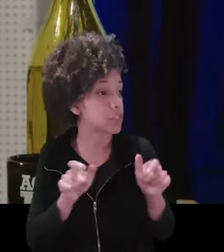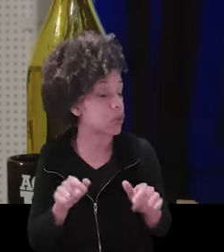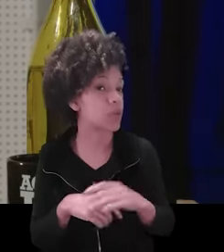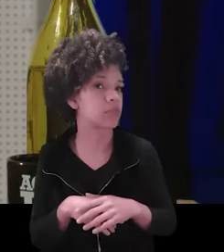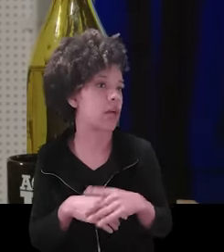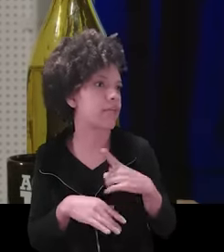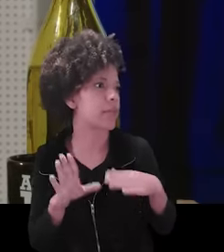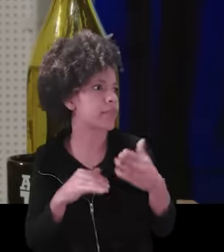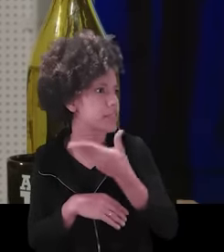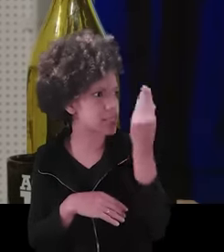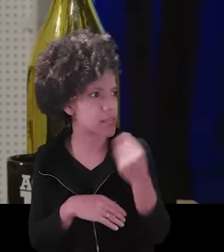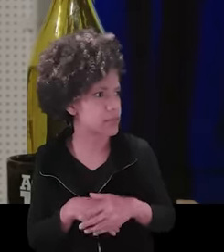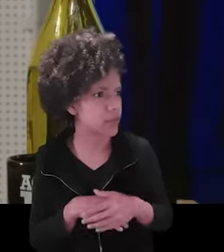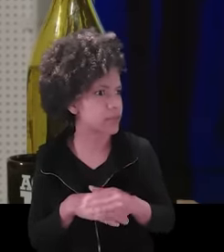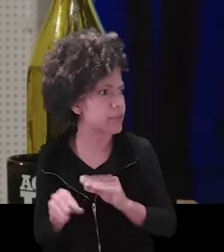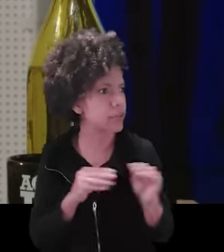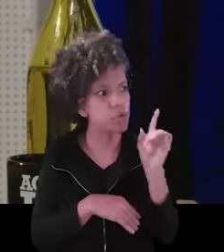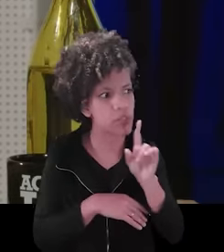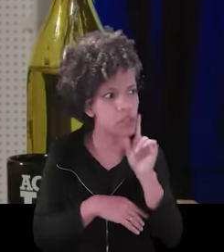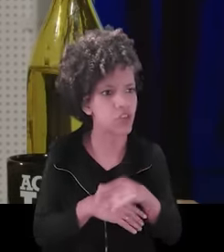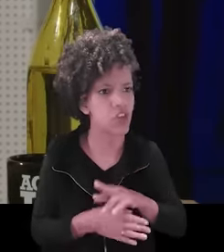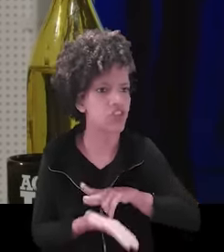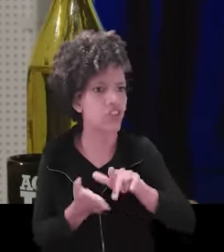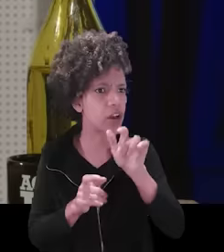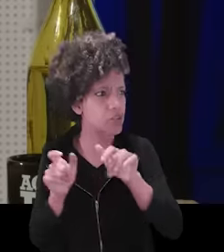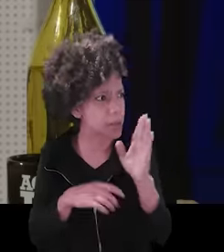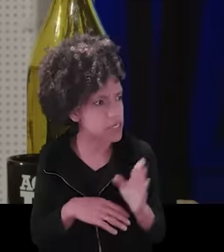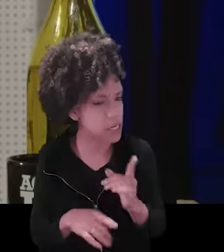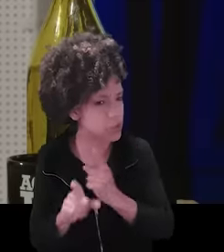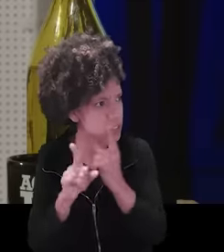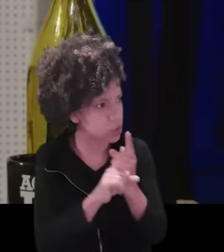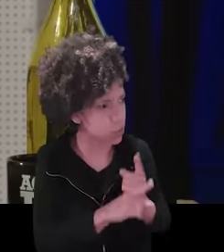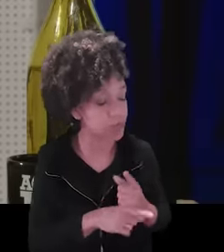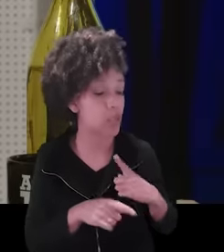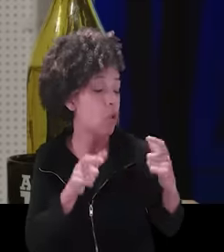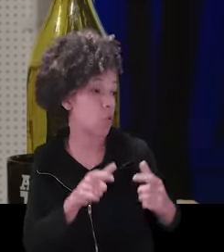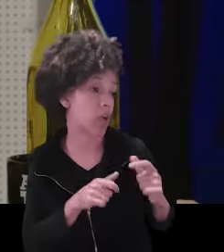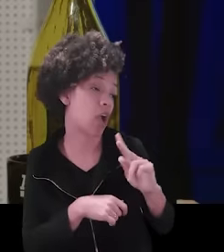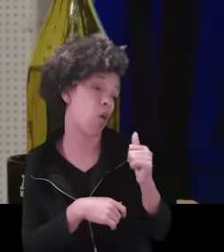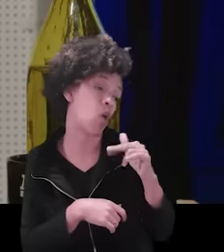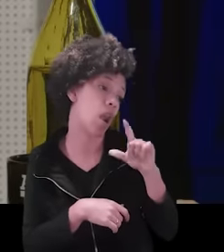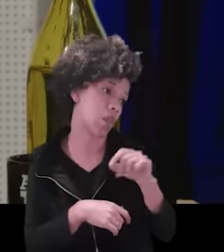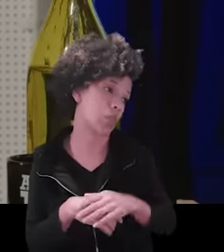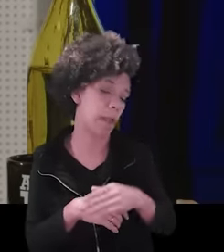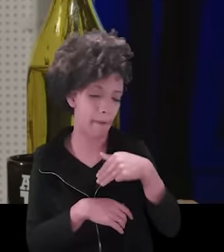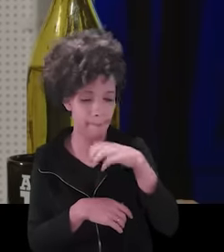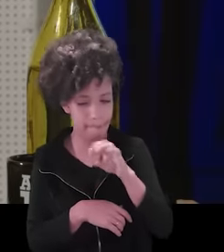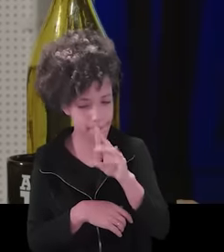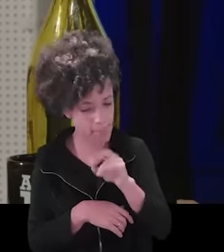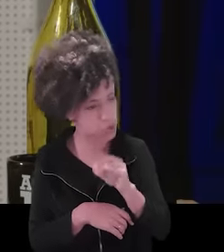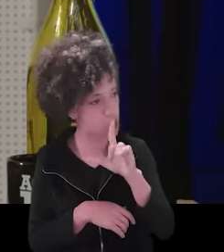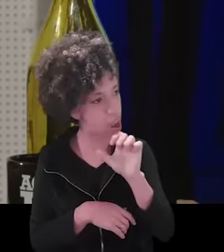questão das pessoas tem vezes que eu esqueço que eu tô fora do país de tanto brasileiro que você encontra tem um lugar em Orlando que chama